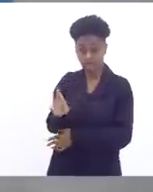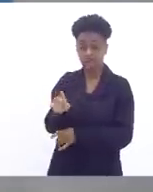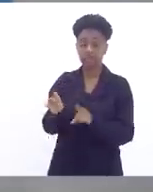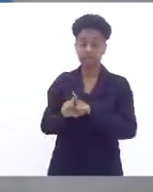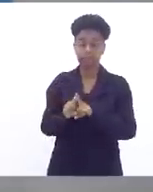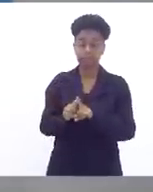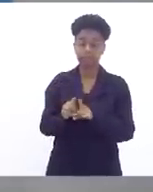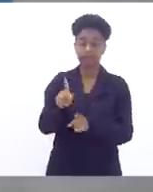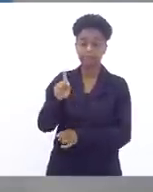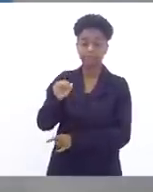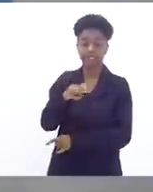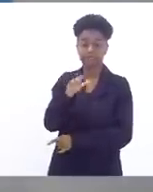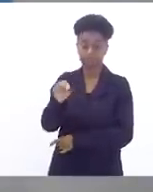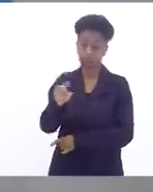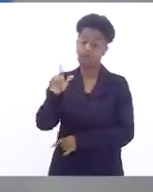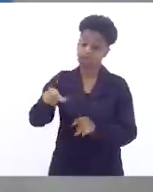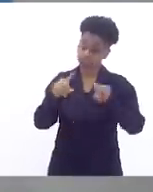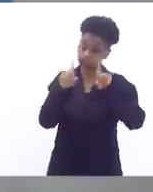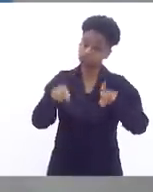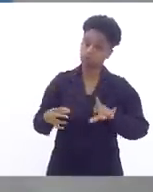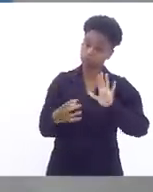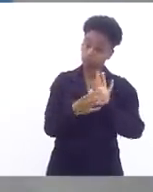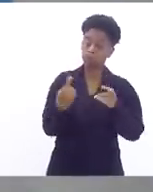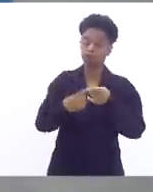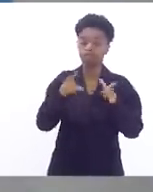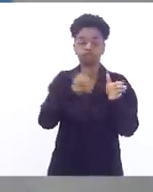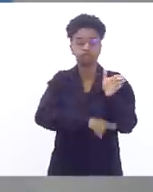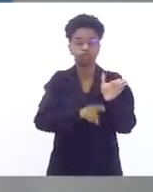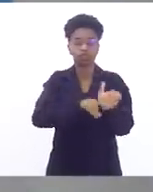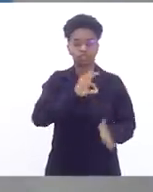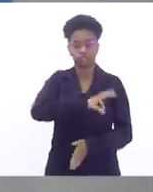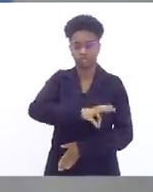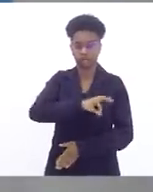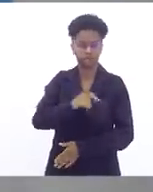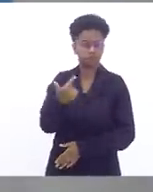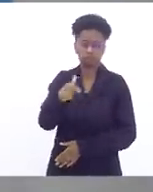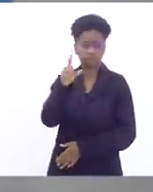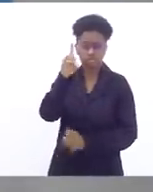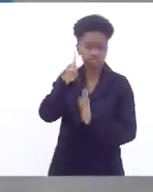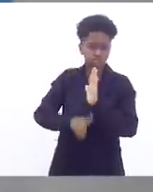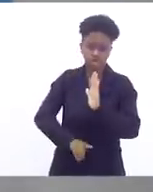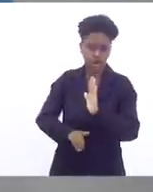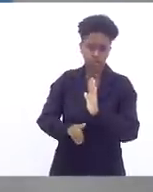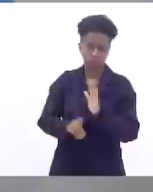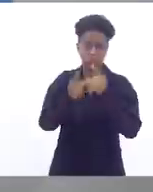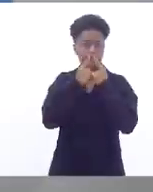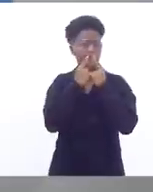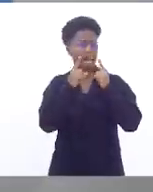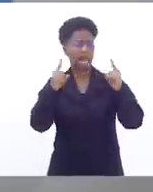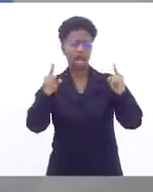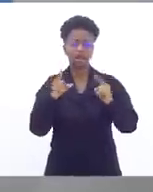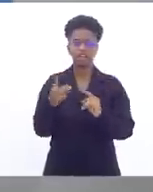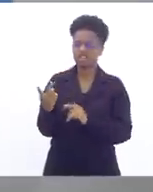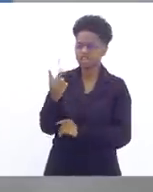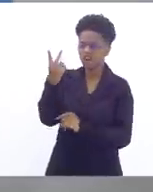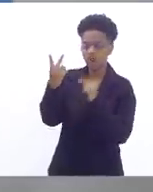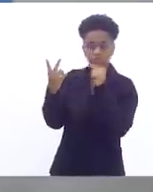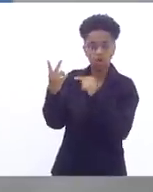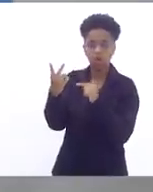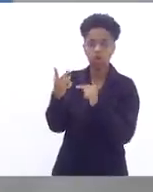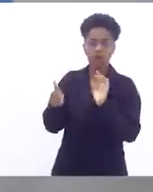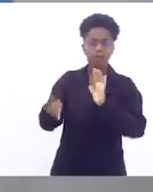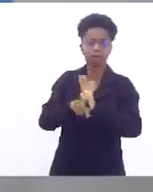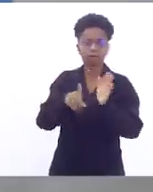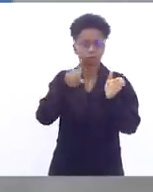servidor público tá lá descontado no salário a gente não tem nem direito de questionar se aquele valor da